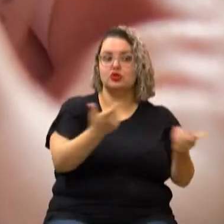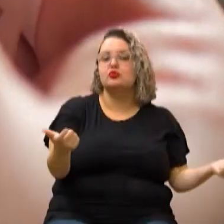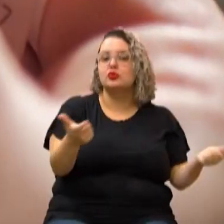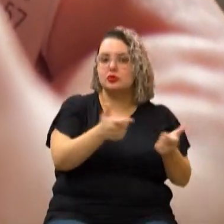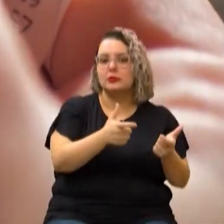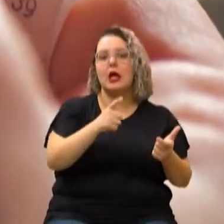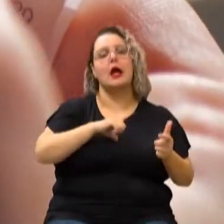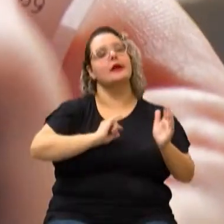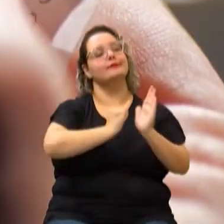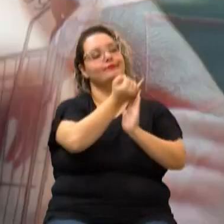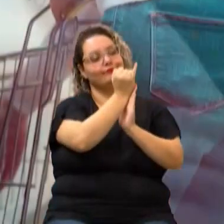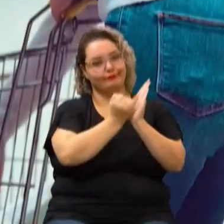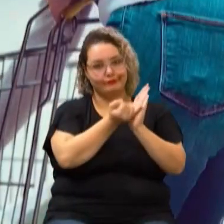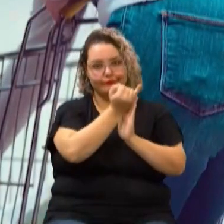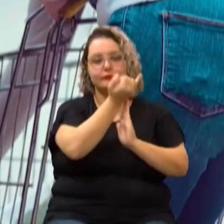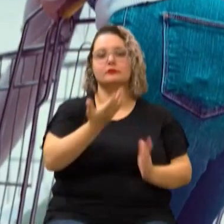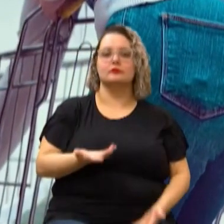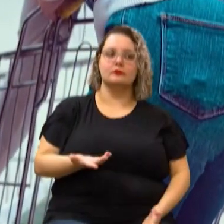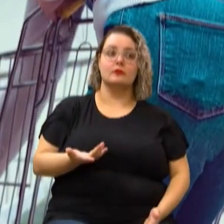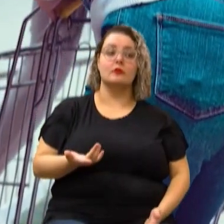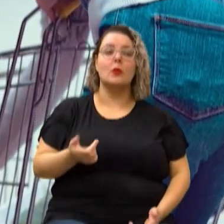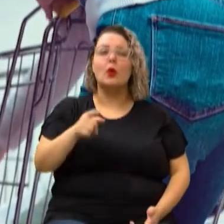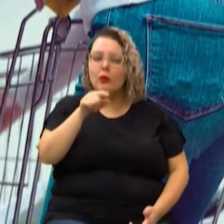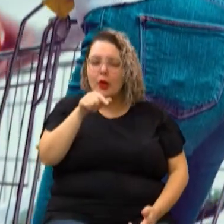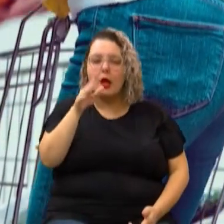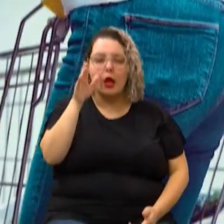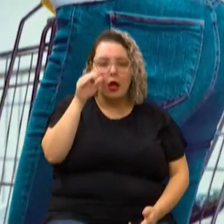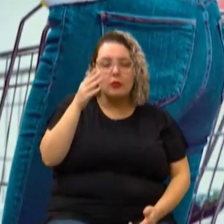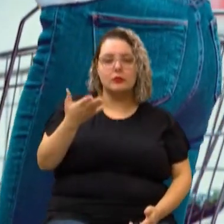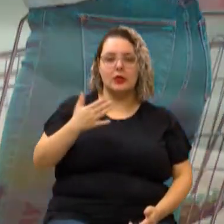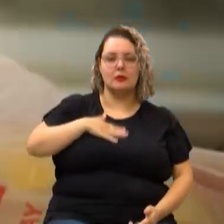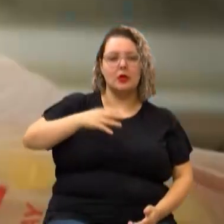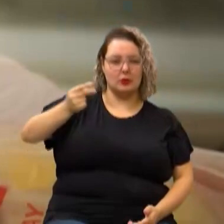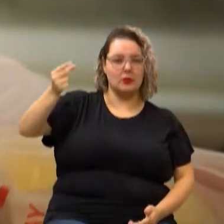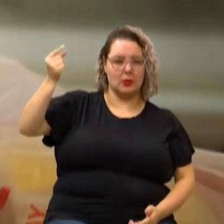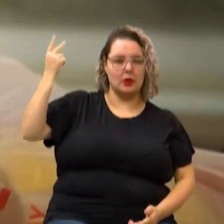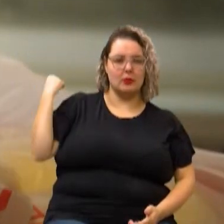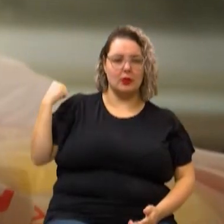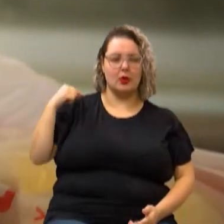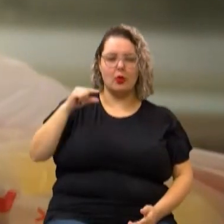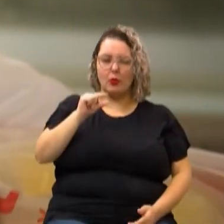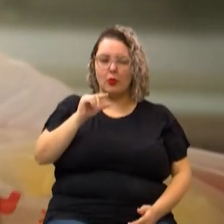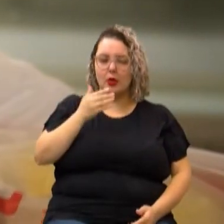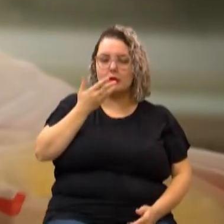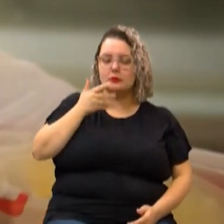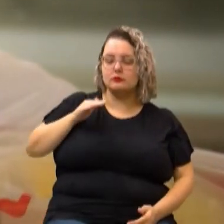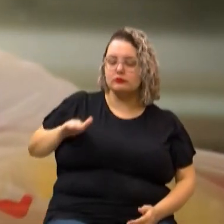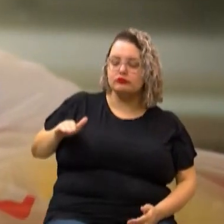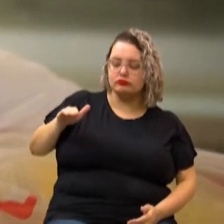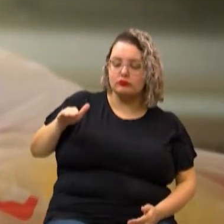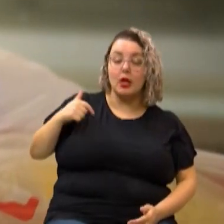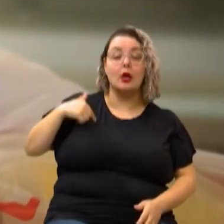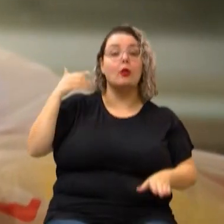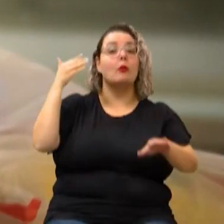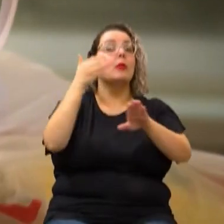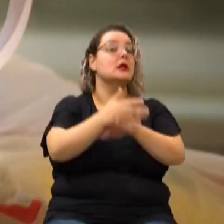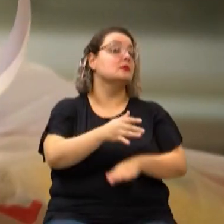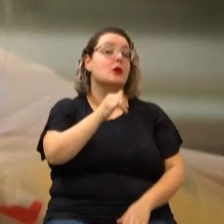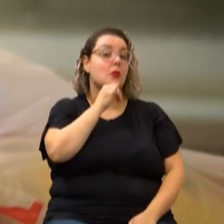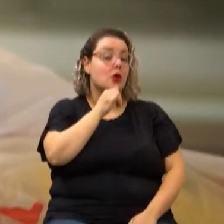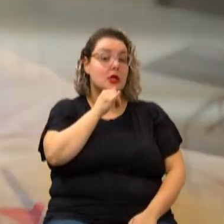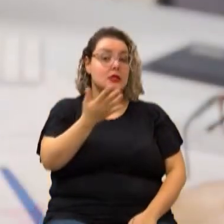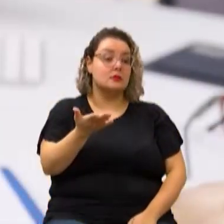acompanha. Se os preços estão subindo e o meu poder de consumo não acompanha, eu tenho uma inflação. Assim, o meu